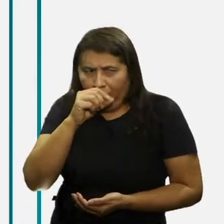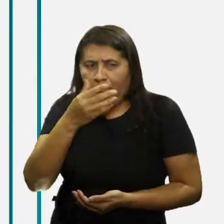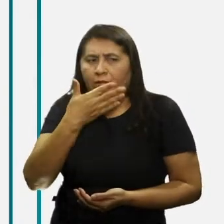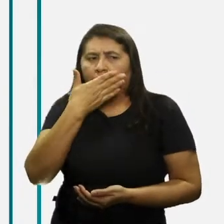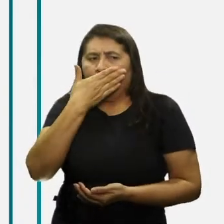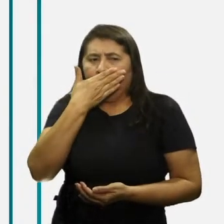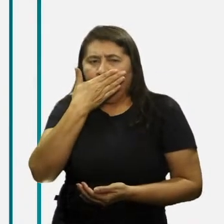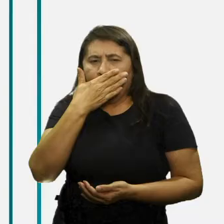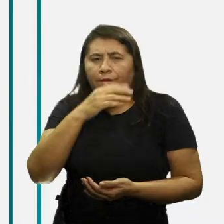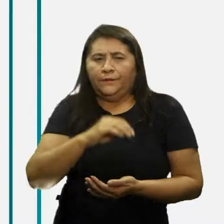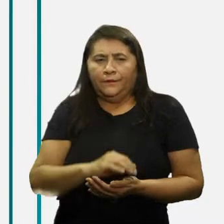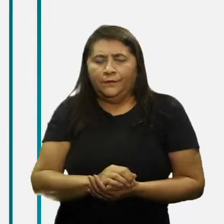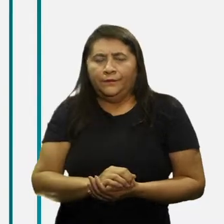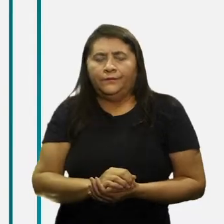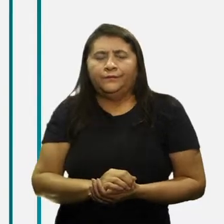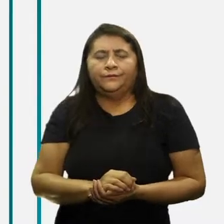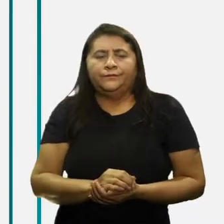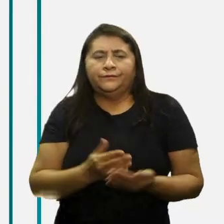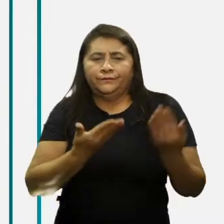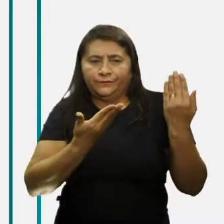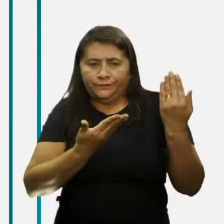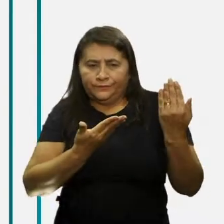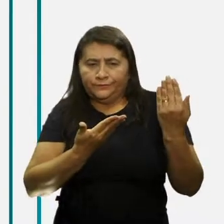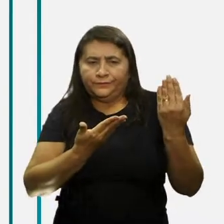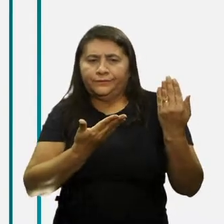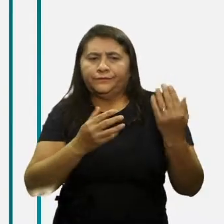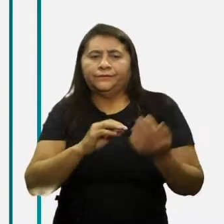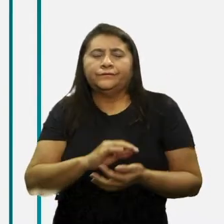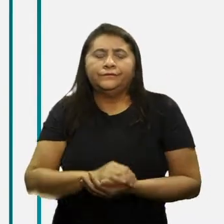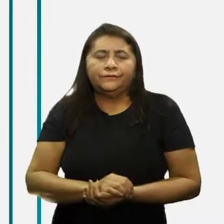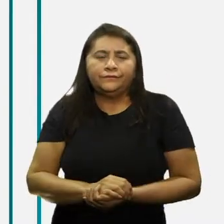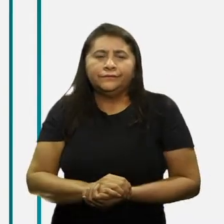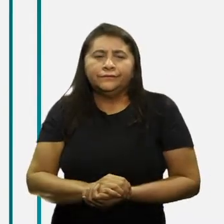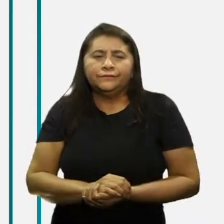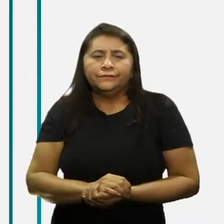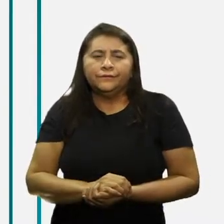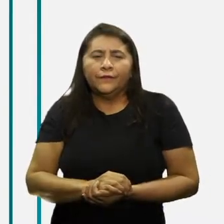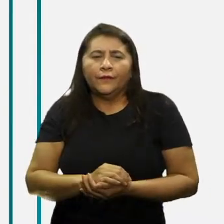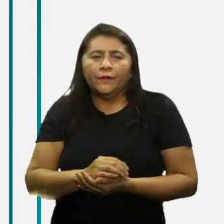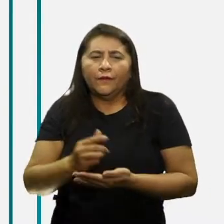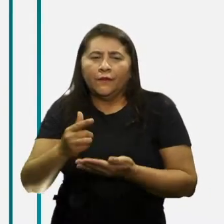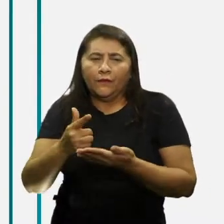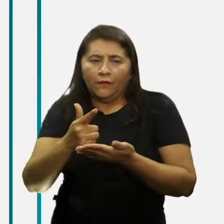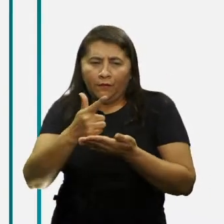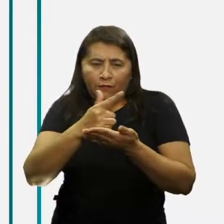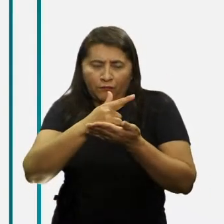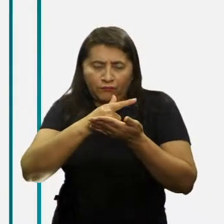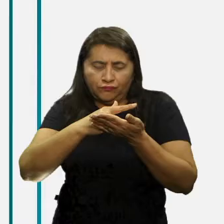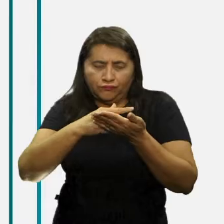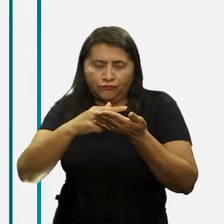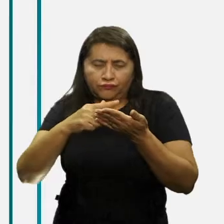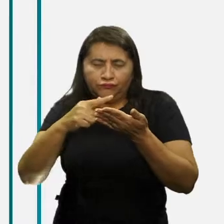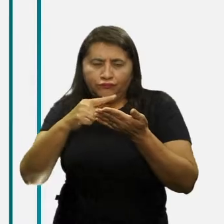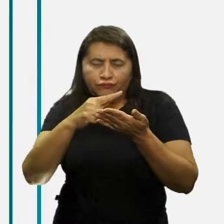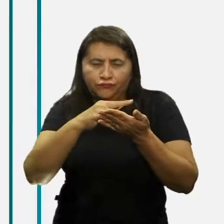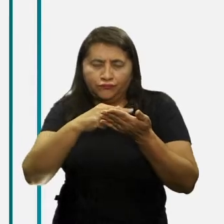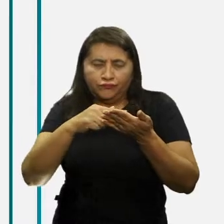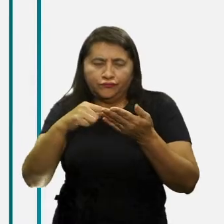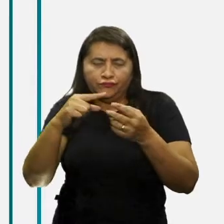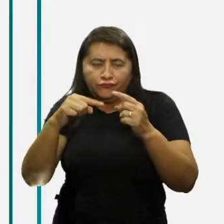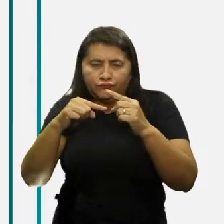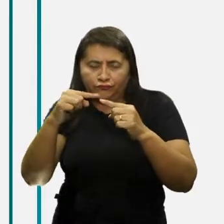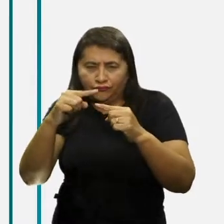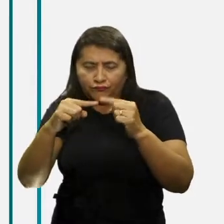lenço. Disinfect frequently touched objects and surfaces. Desinfecte frequentemente tocar os objetos e